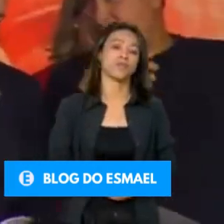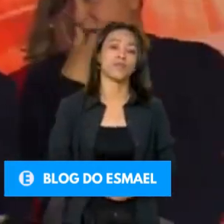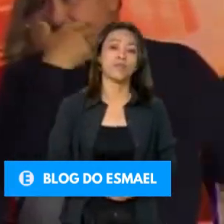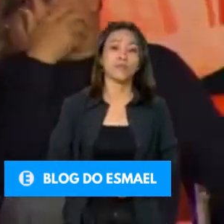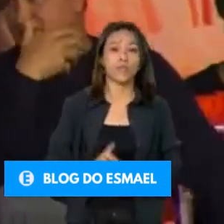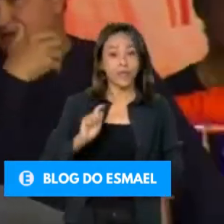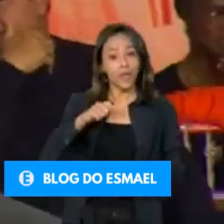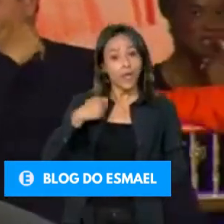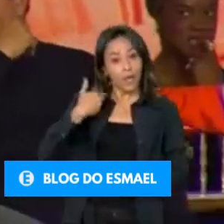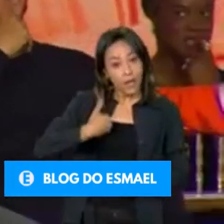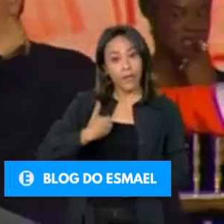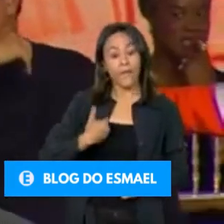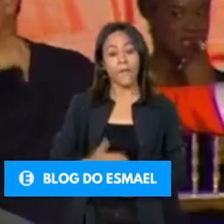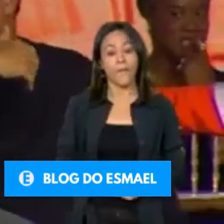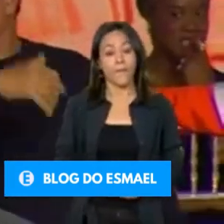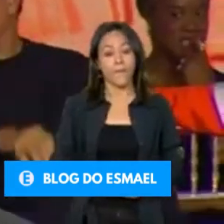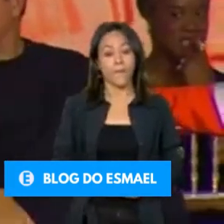Eu